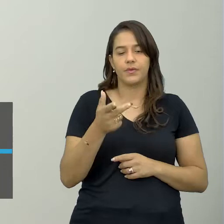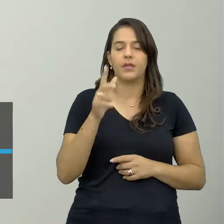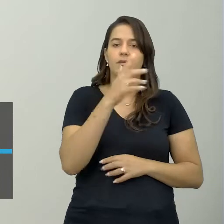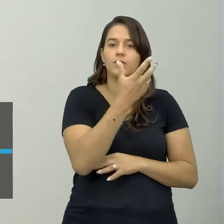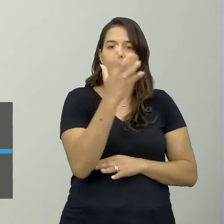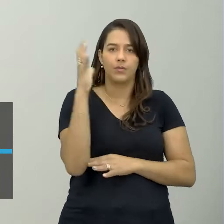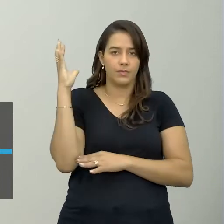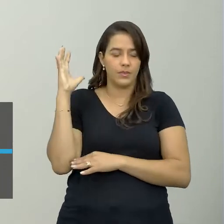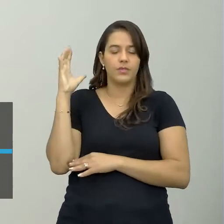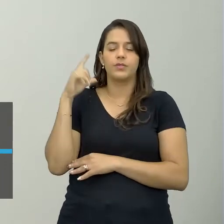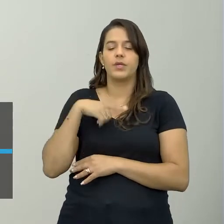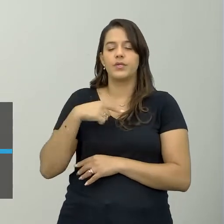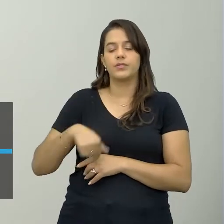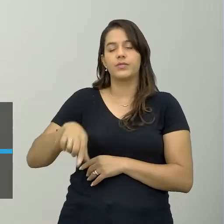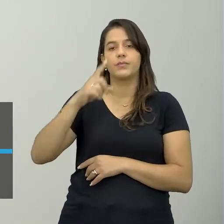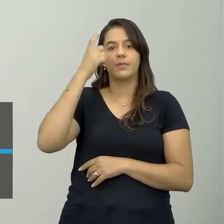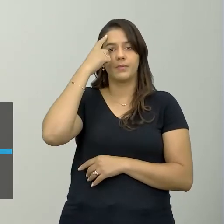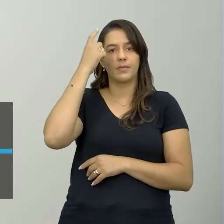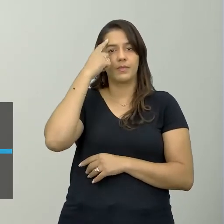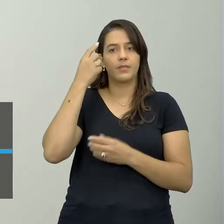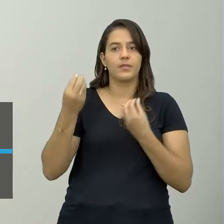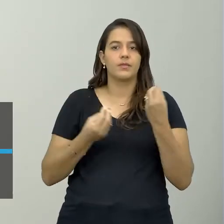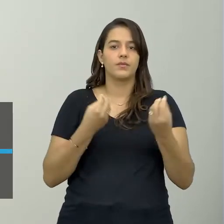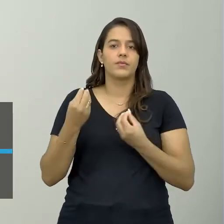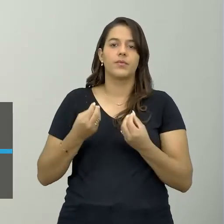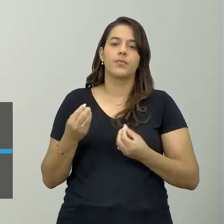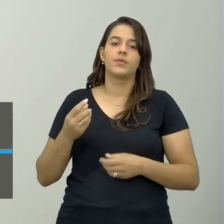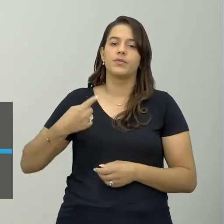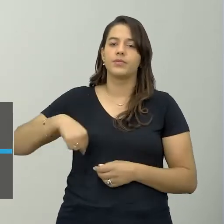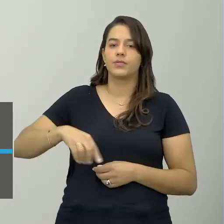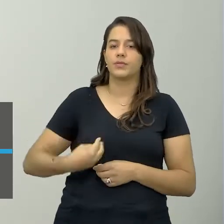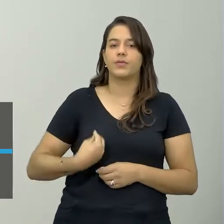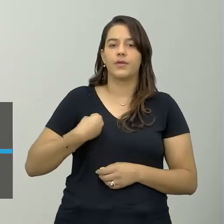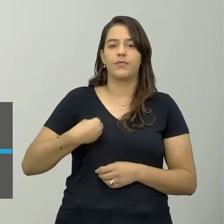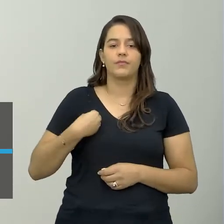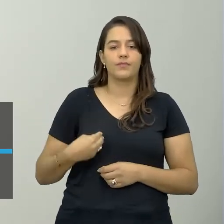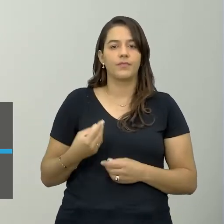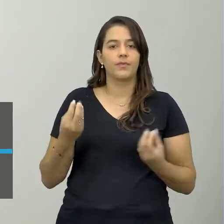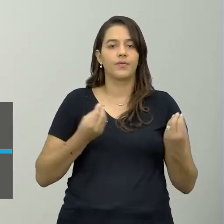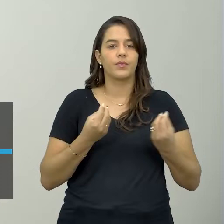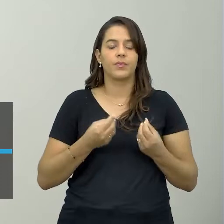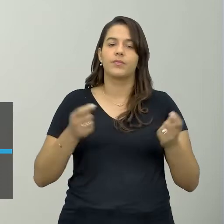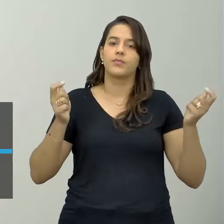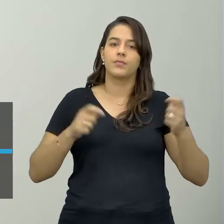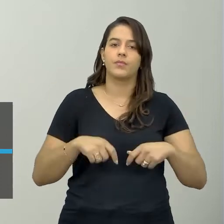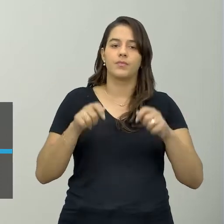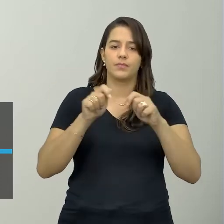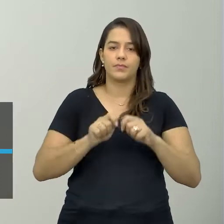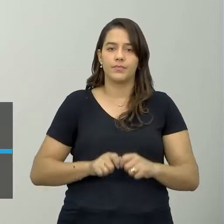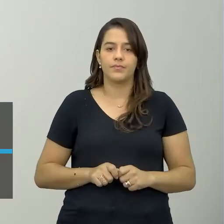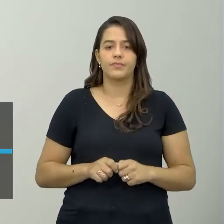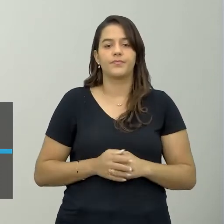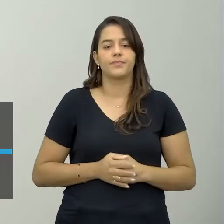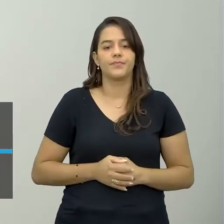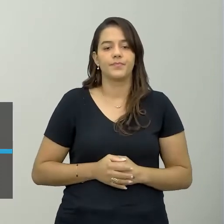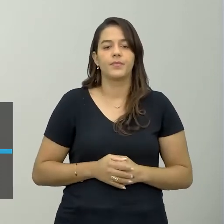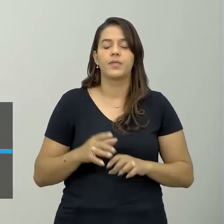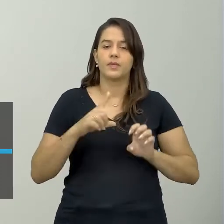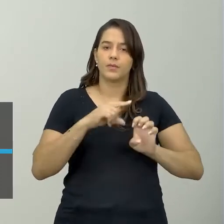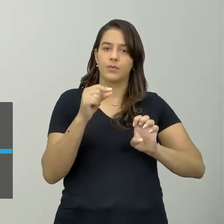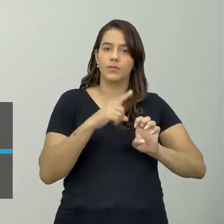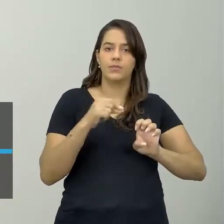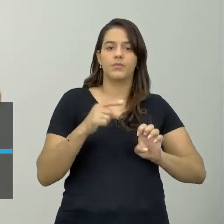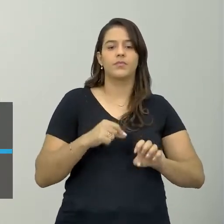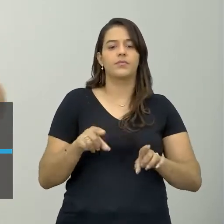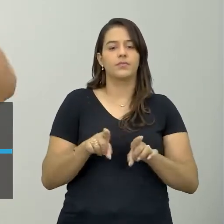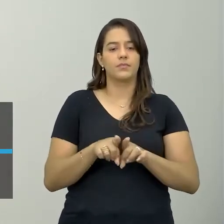tem que pensar em como a gente também está situado nisso, né? E como a gente também tem que fazer algo para isso. E o empreendedorismo, que é o